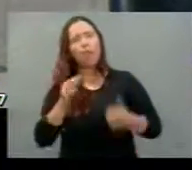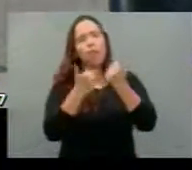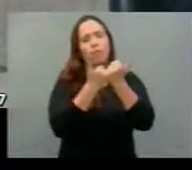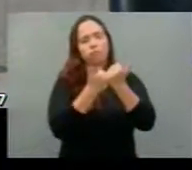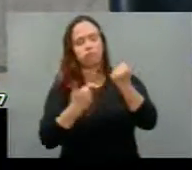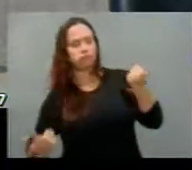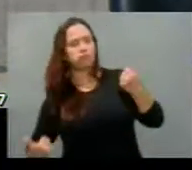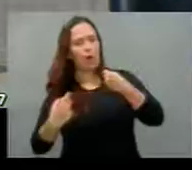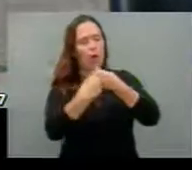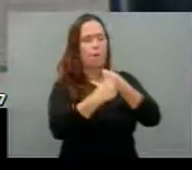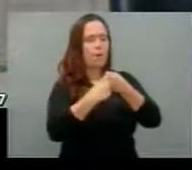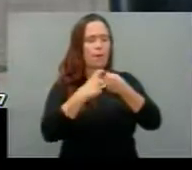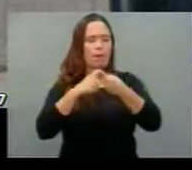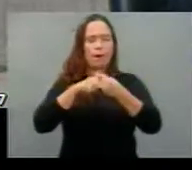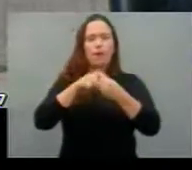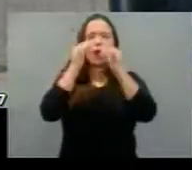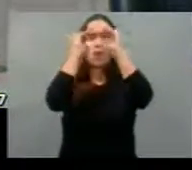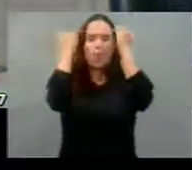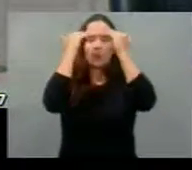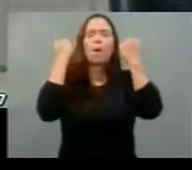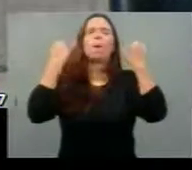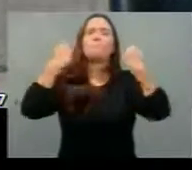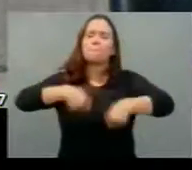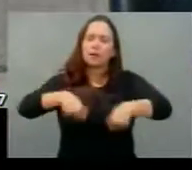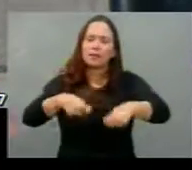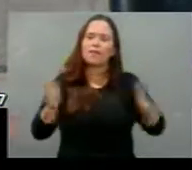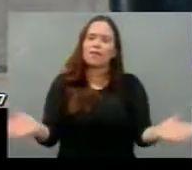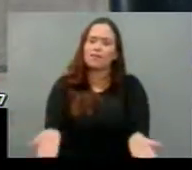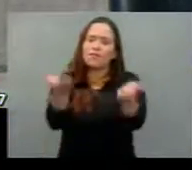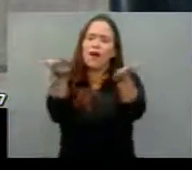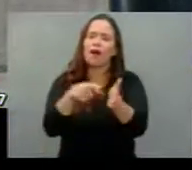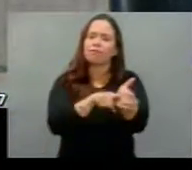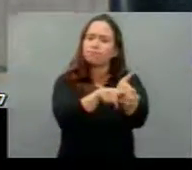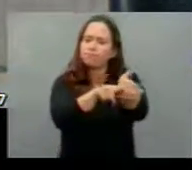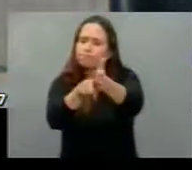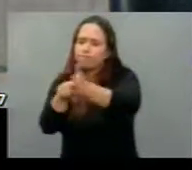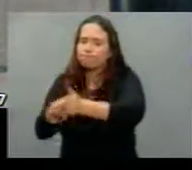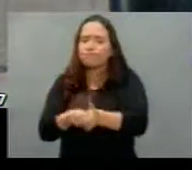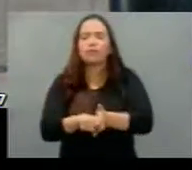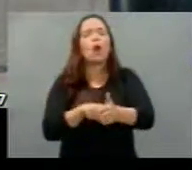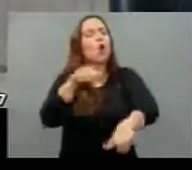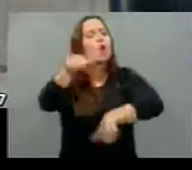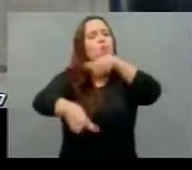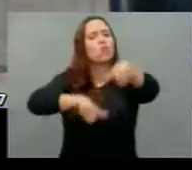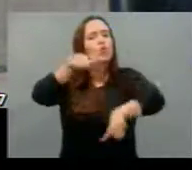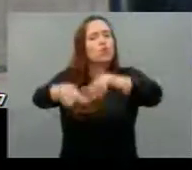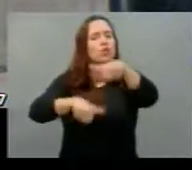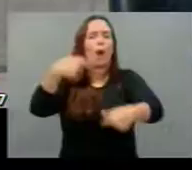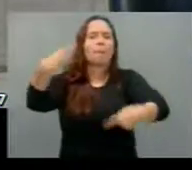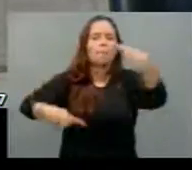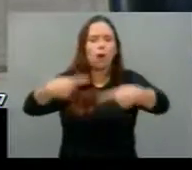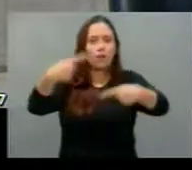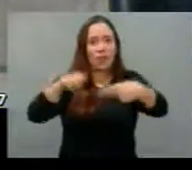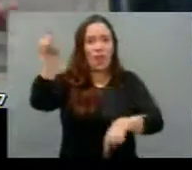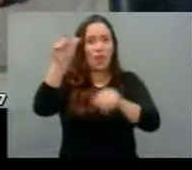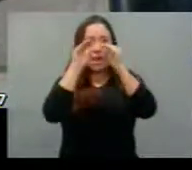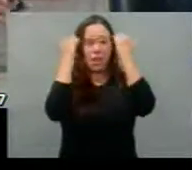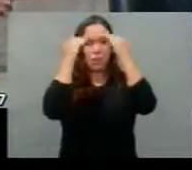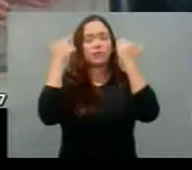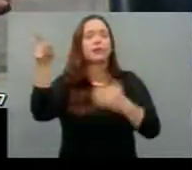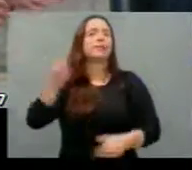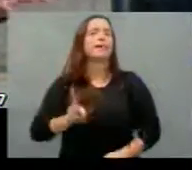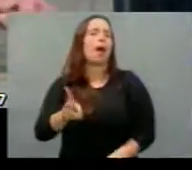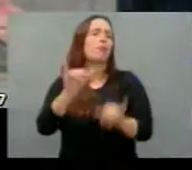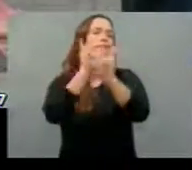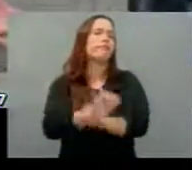Oliveira, é que continue as investigações. Reforma política é a bandeira hoje do senador Eunício Oliveira. Do jeito